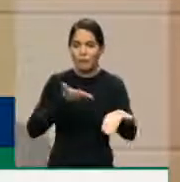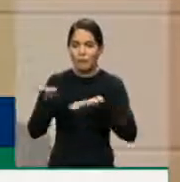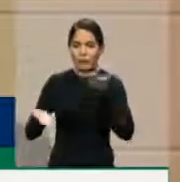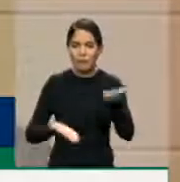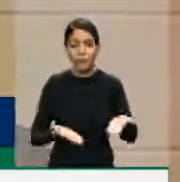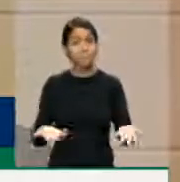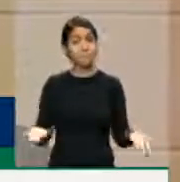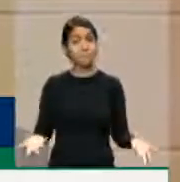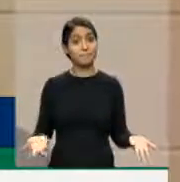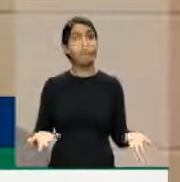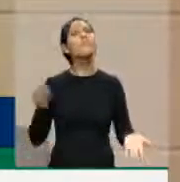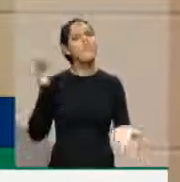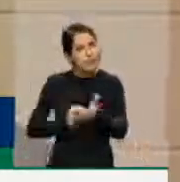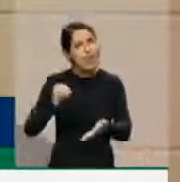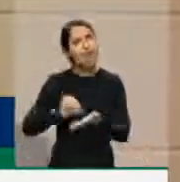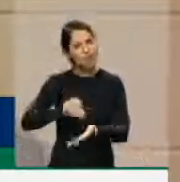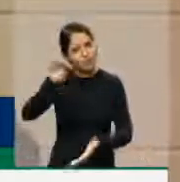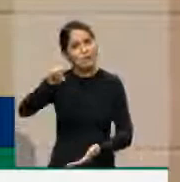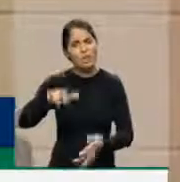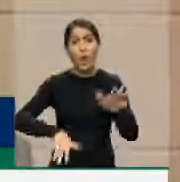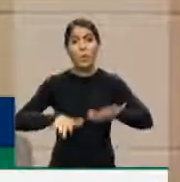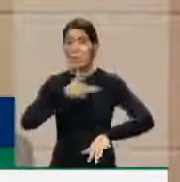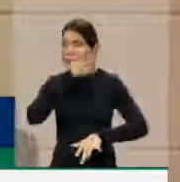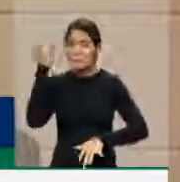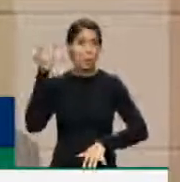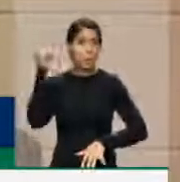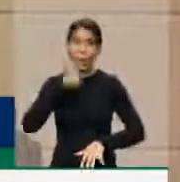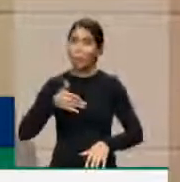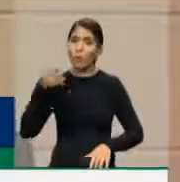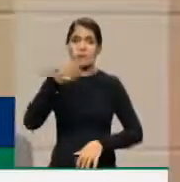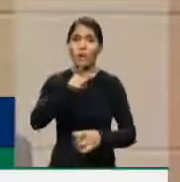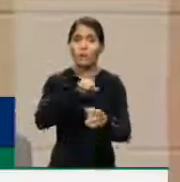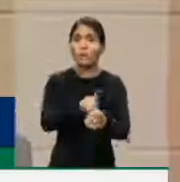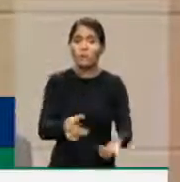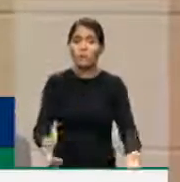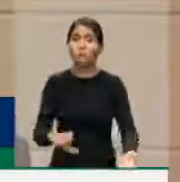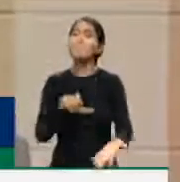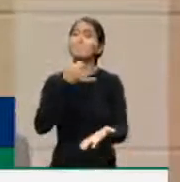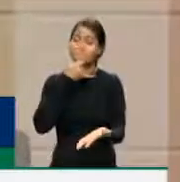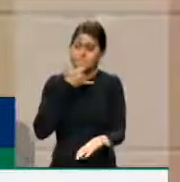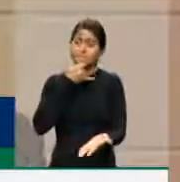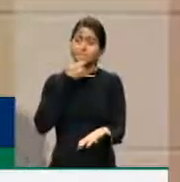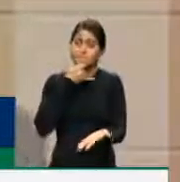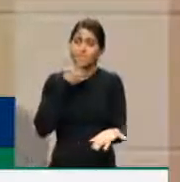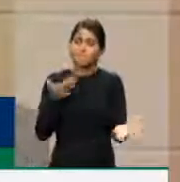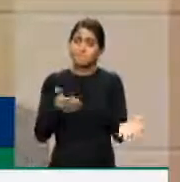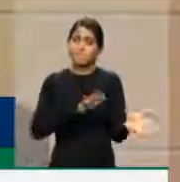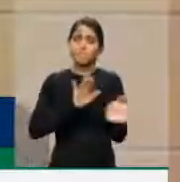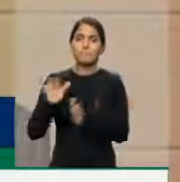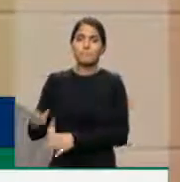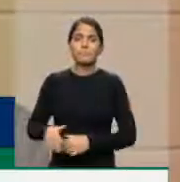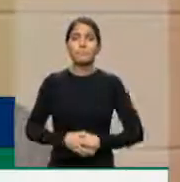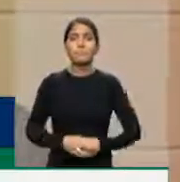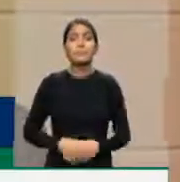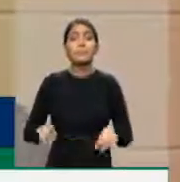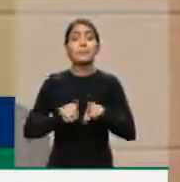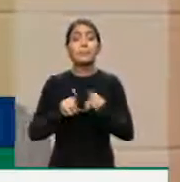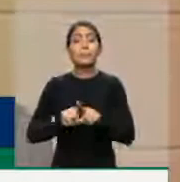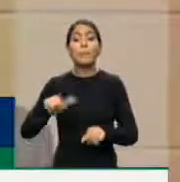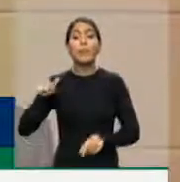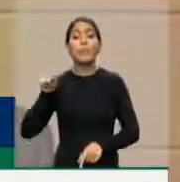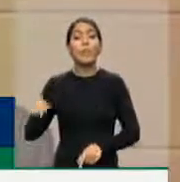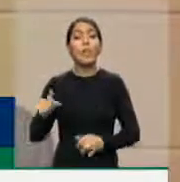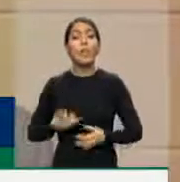Infelizmente teve gente que não teve acesso ao tratamento devido, infelizmente. Depois ele diz que há uma campanha